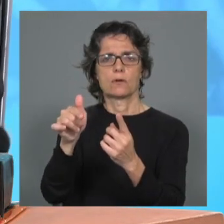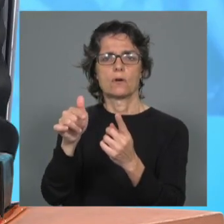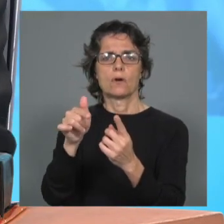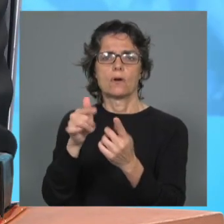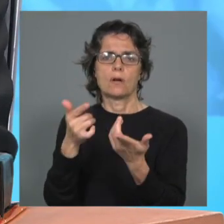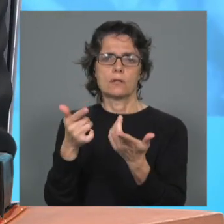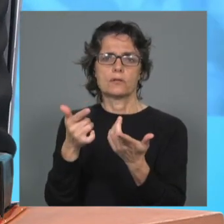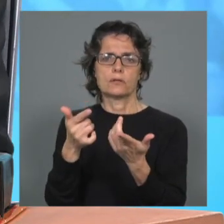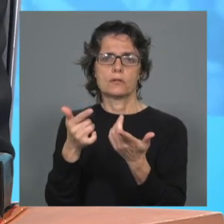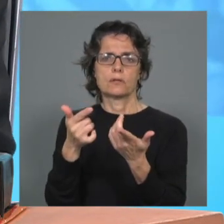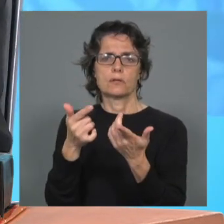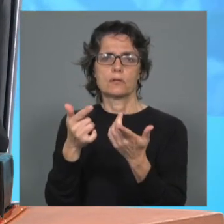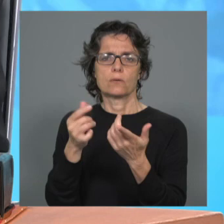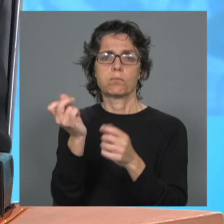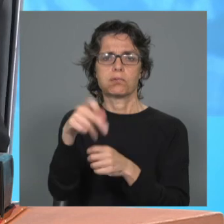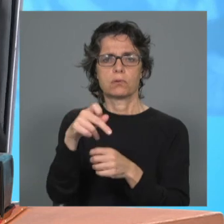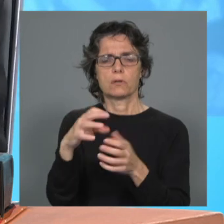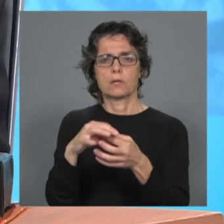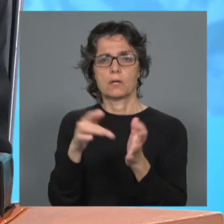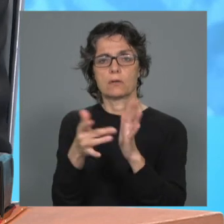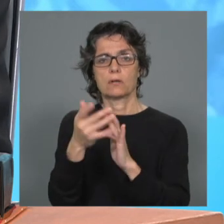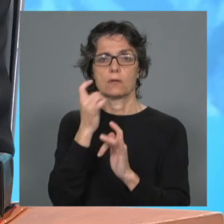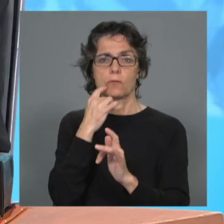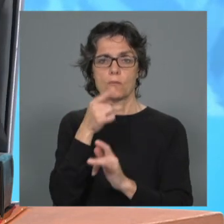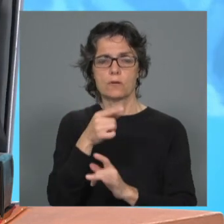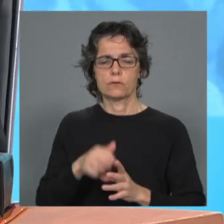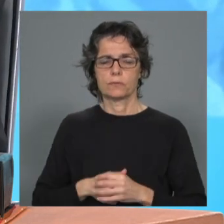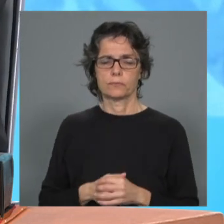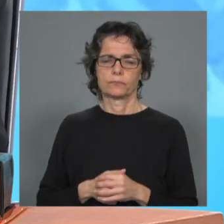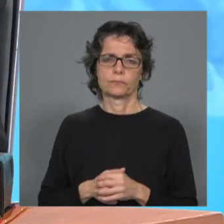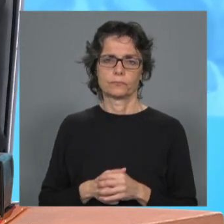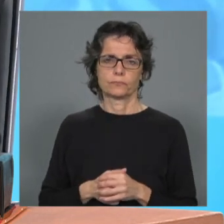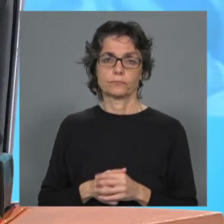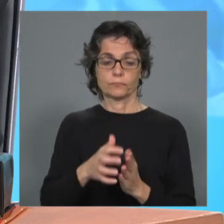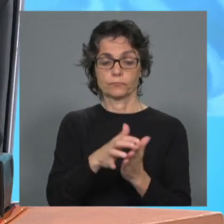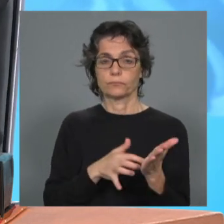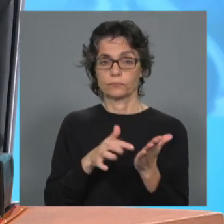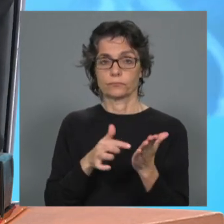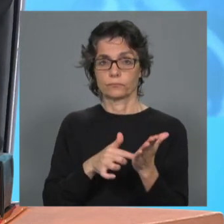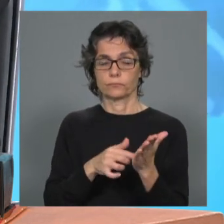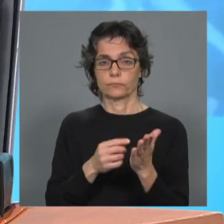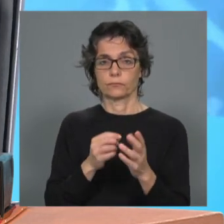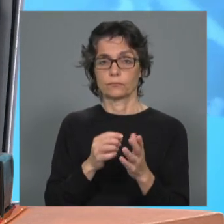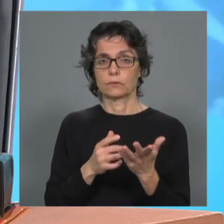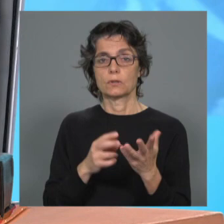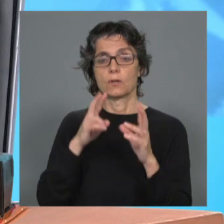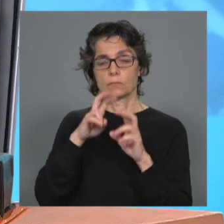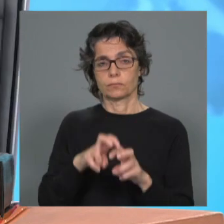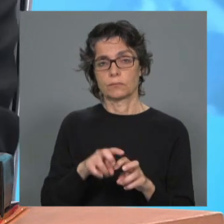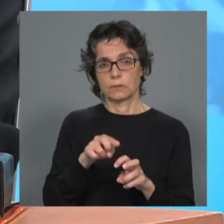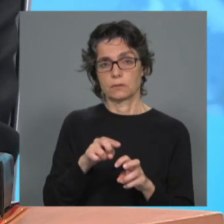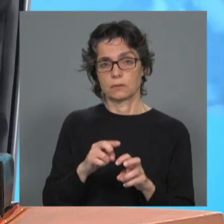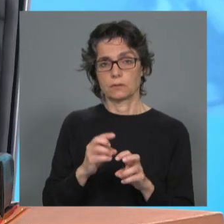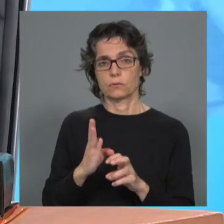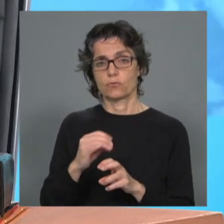de Cristo, está sempre presente. Portanto, este texto contempla um estudo dos textos joaninos